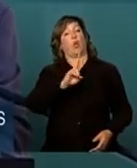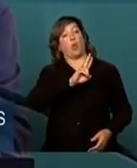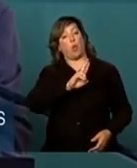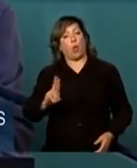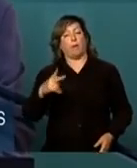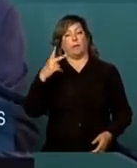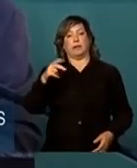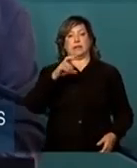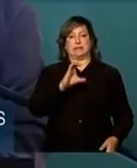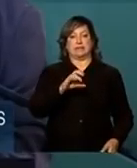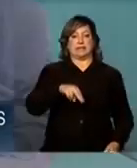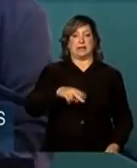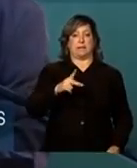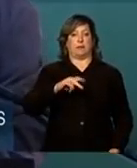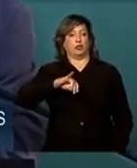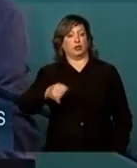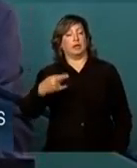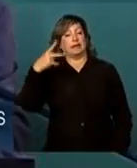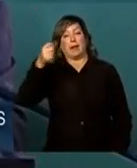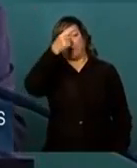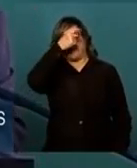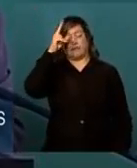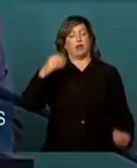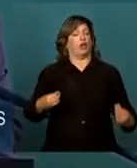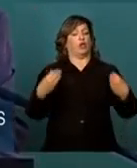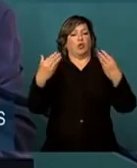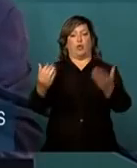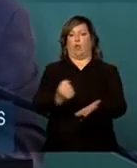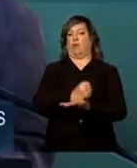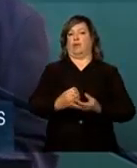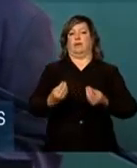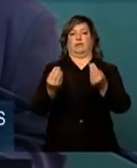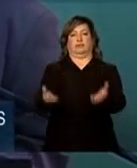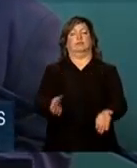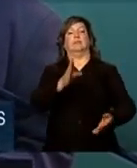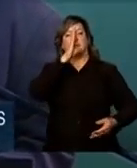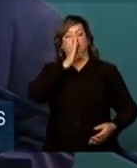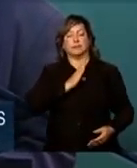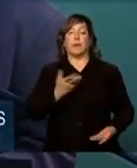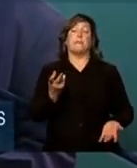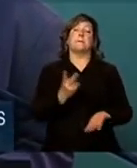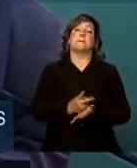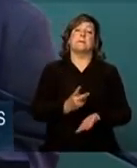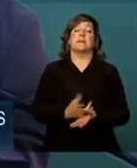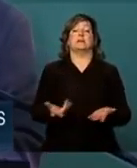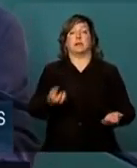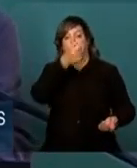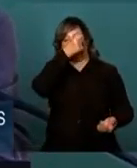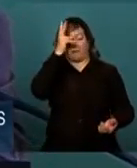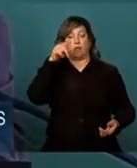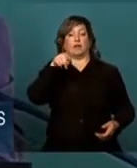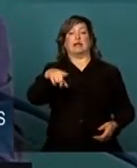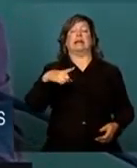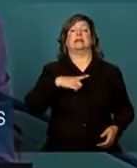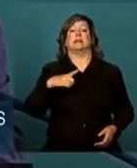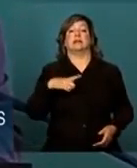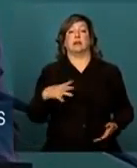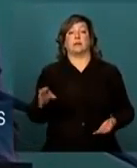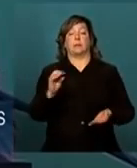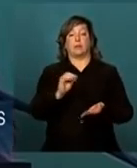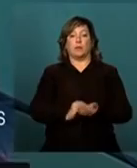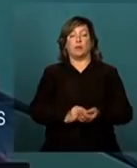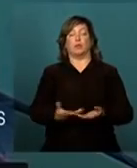com o CNPJ da prefeitura, é uma doação definitiva. Mesmo que eventualmente o município se encontre inscrito no